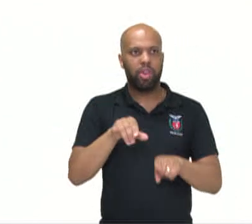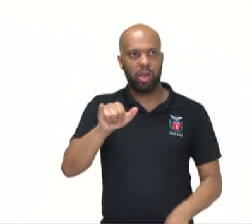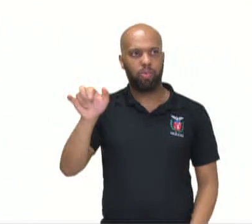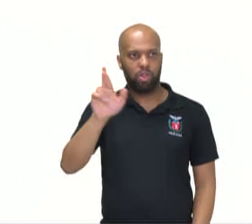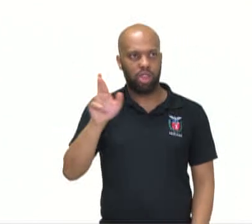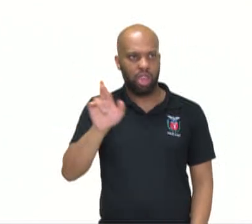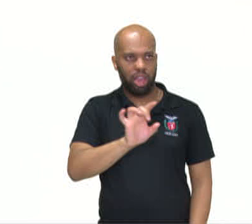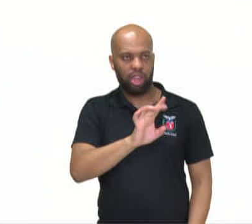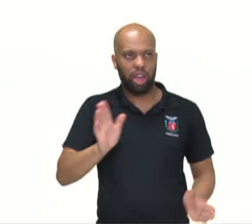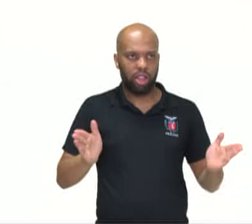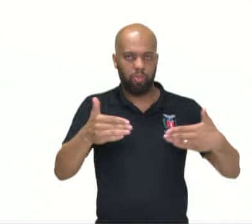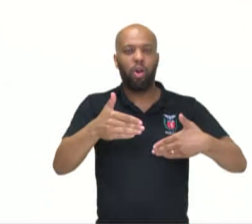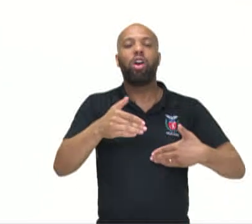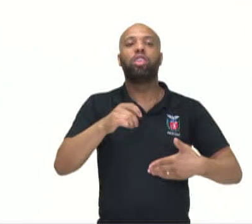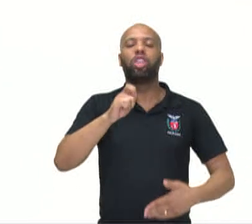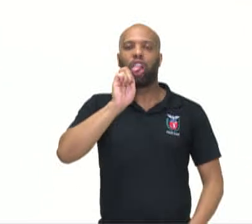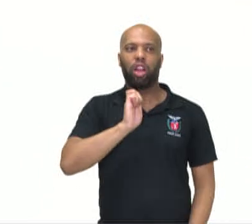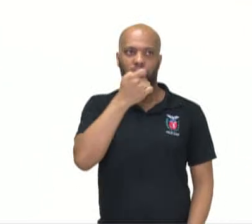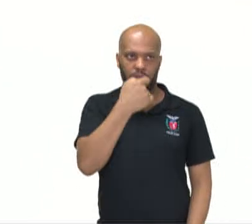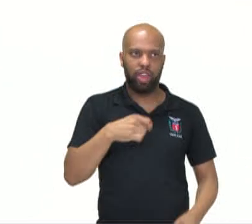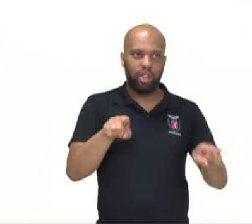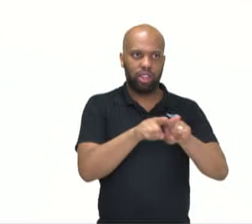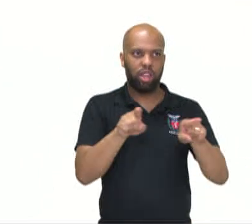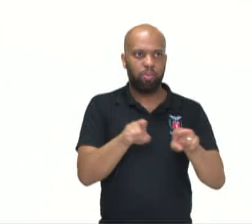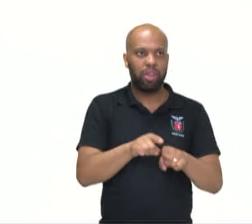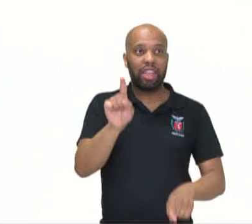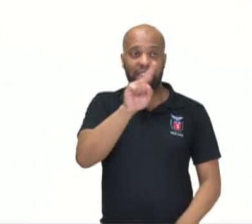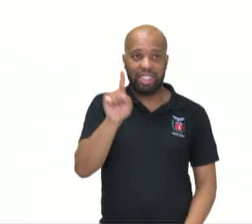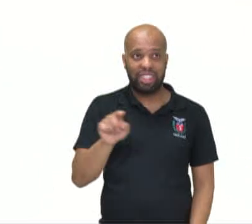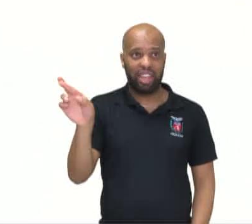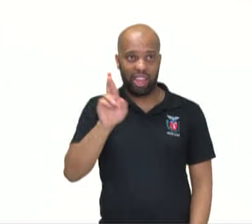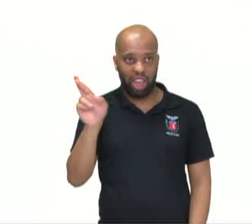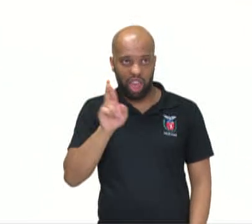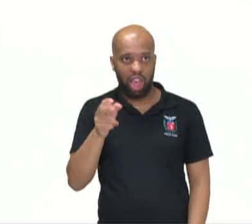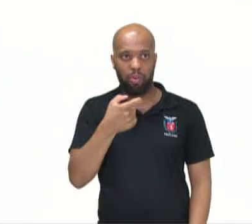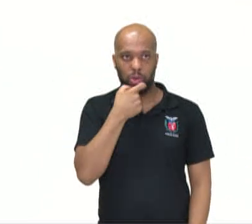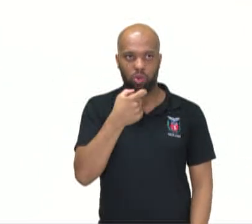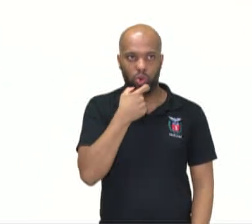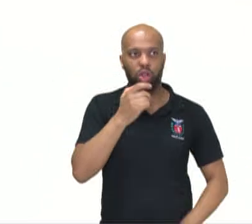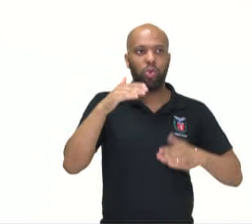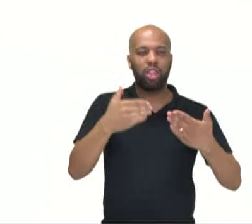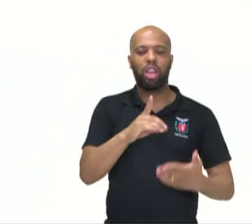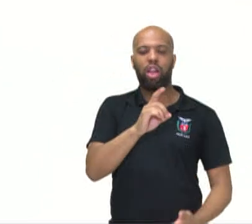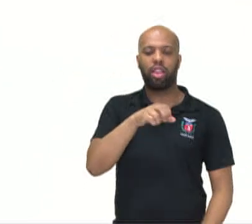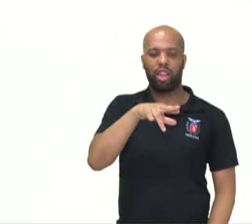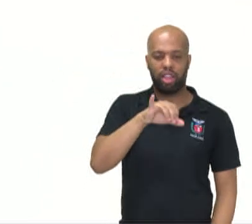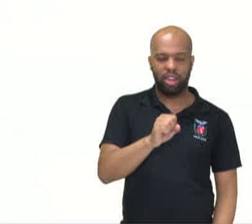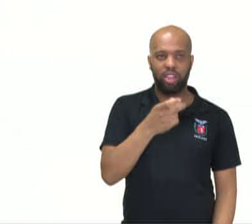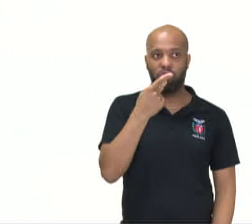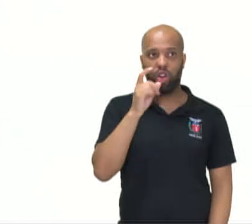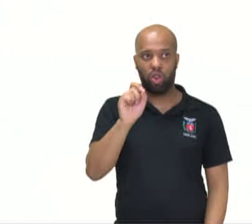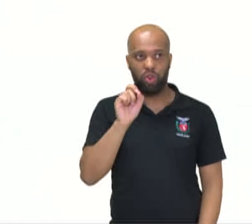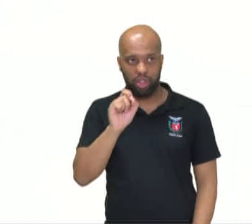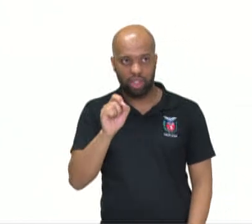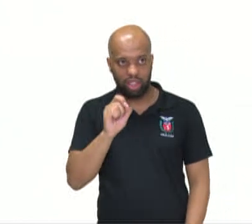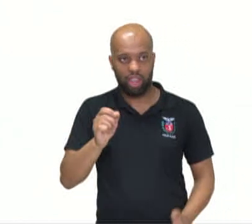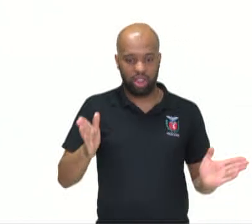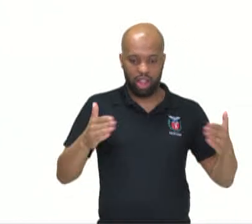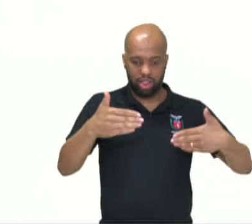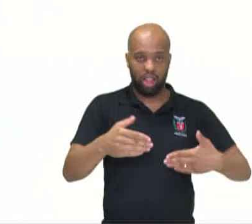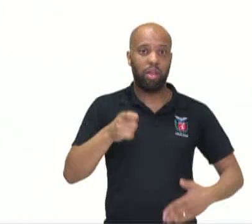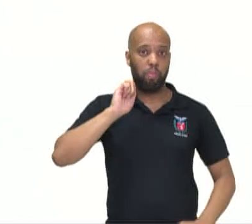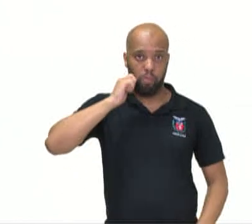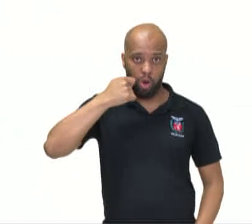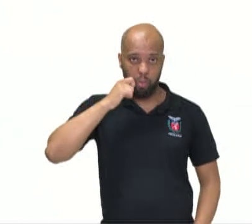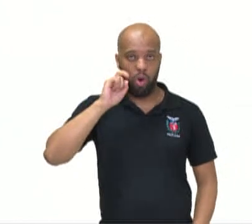57 reais. Denis rapidamente responde que a caixa de bombons custa 6 reais, o pote de